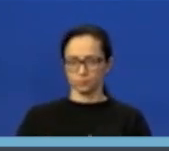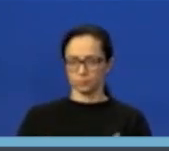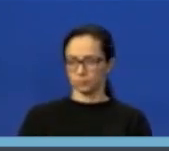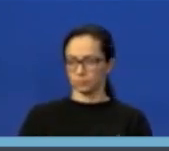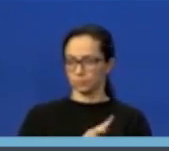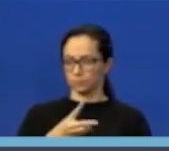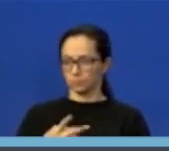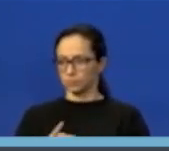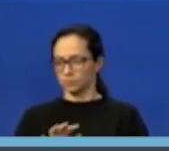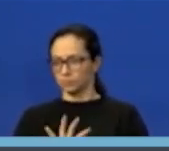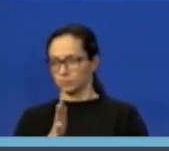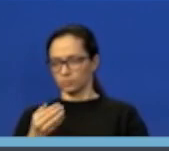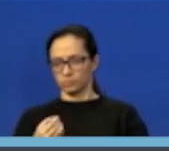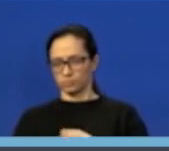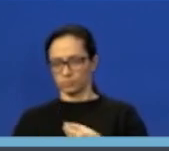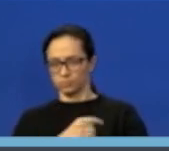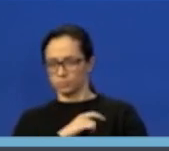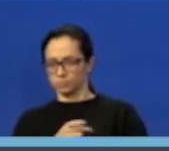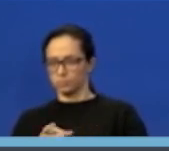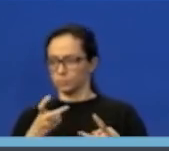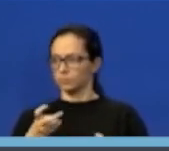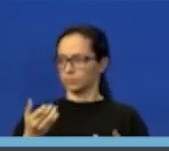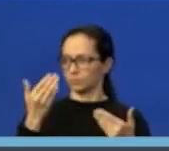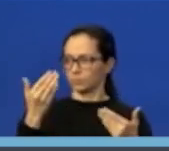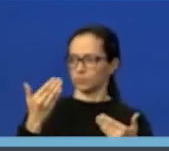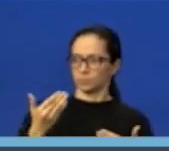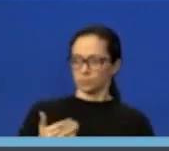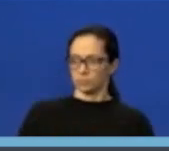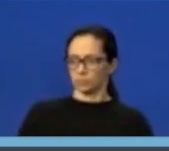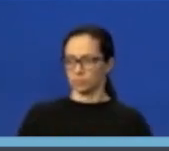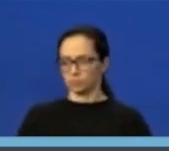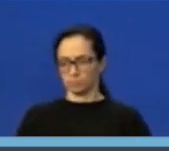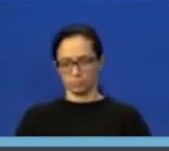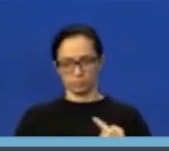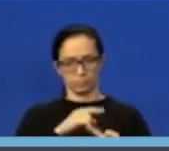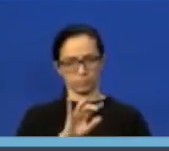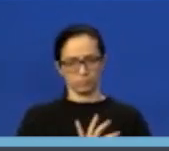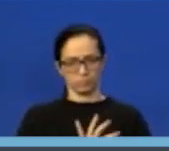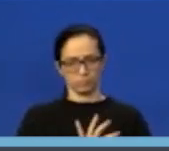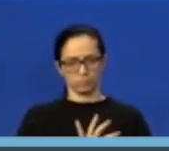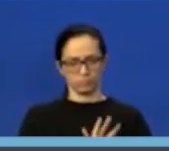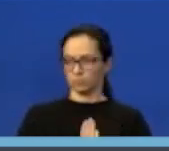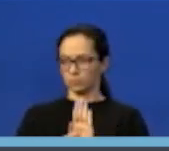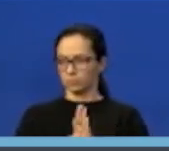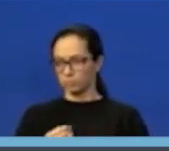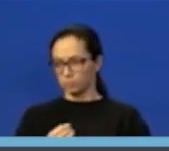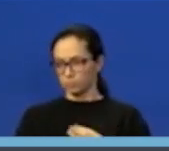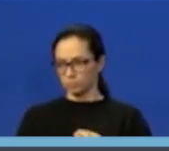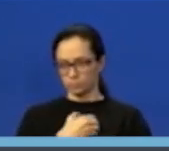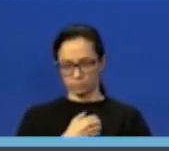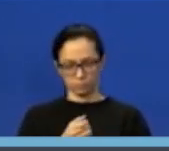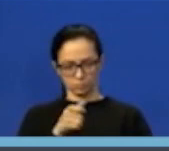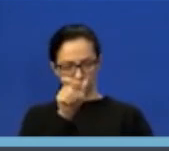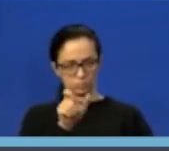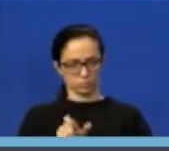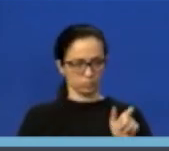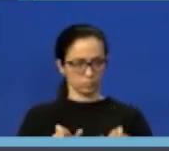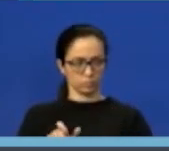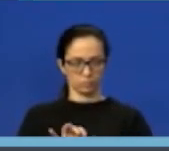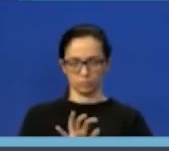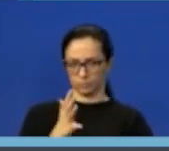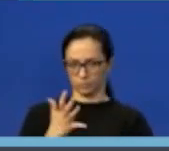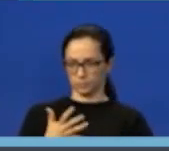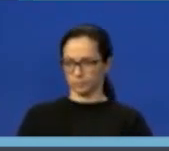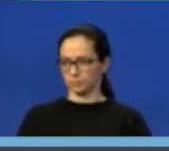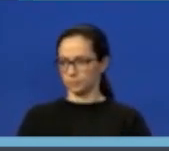fase pós-analítica em que os resultados eles expressam, né, a condição clínica do paciente. Então, aqui no slide